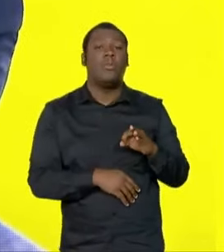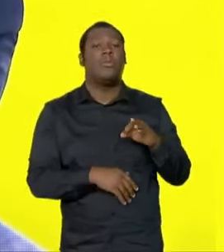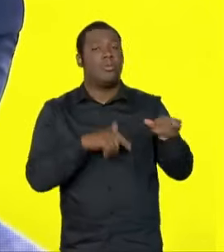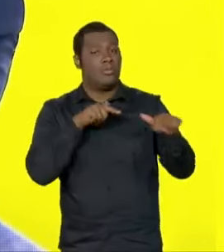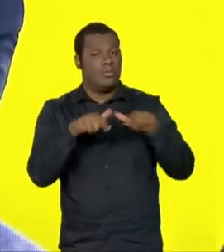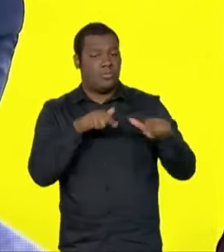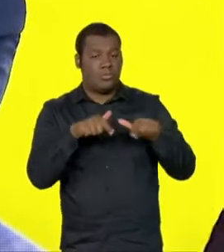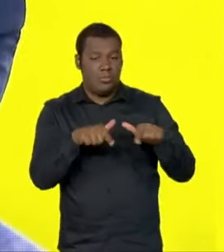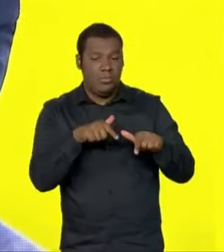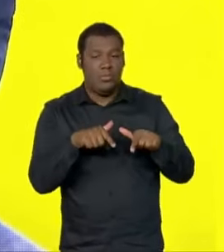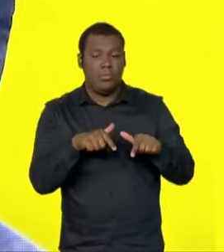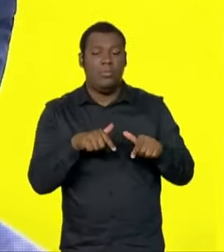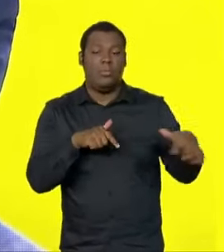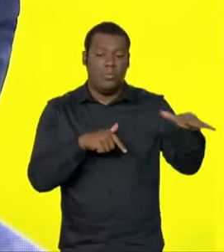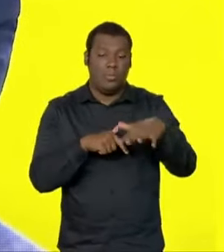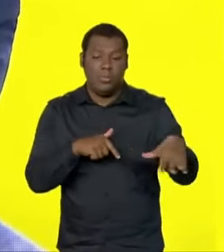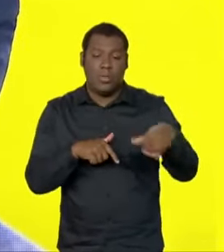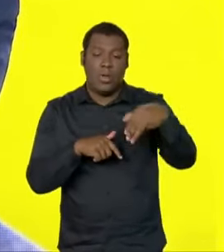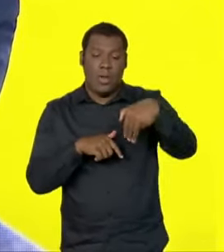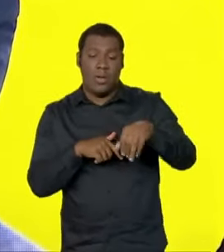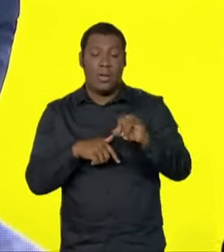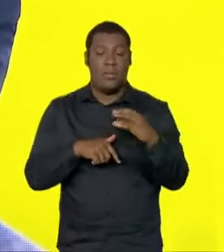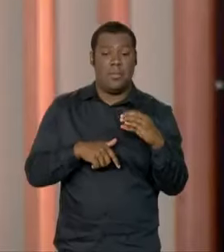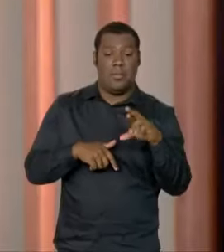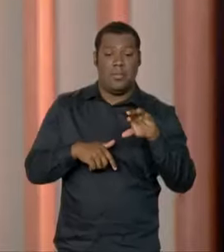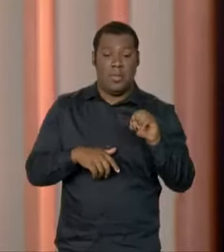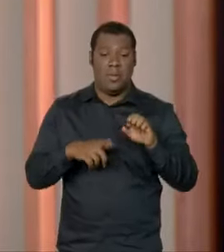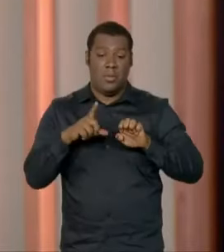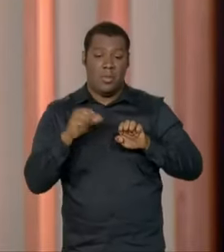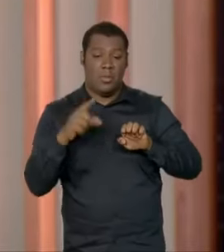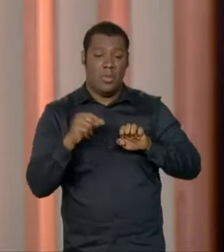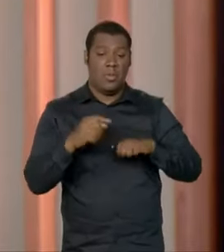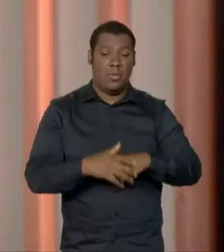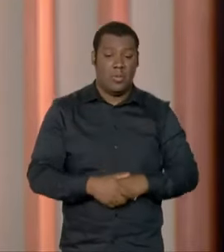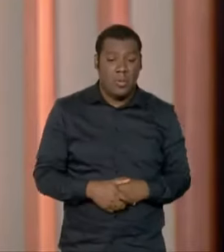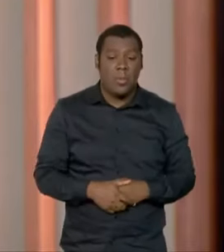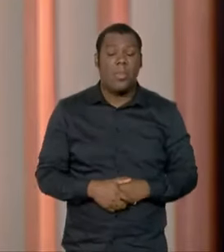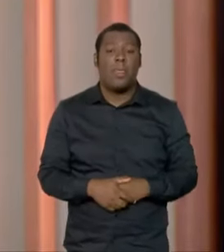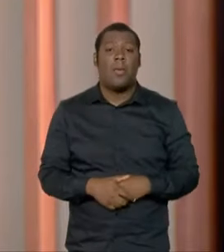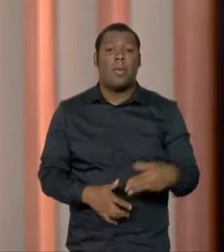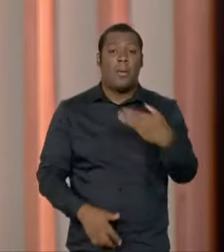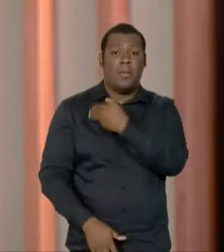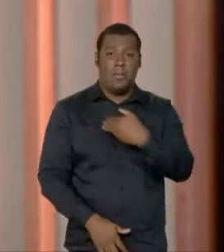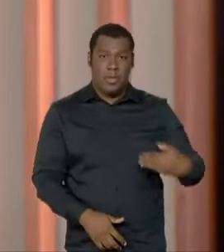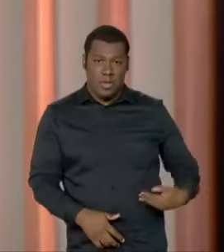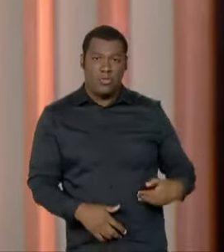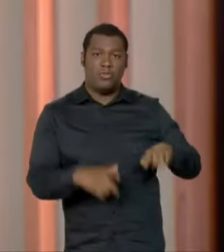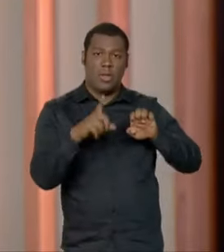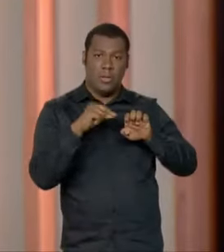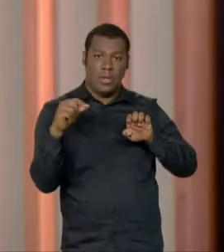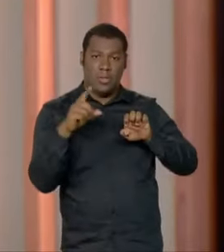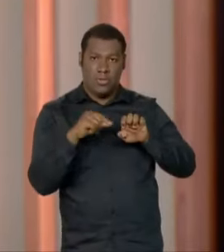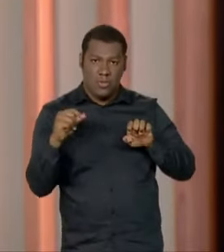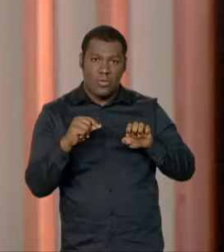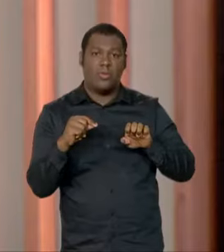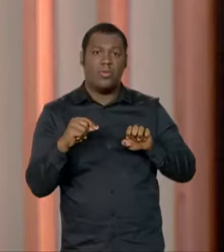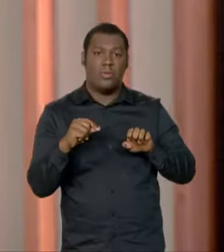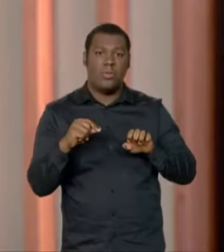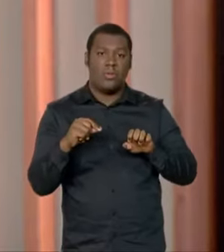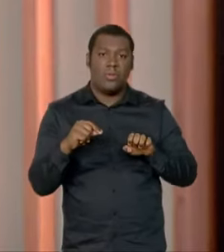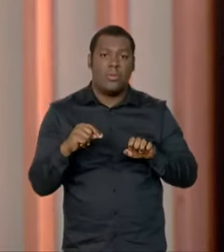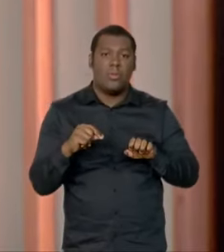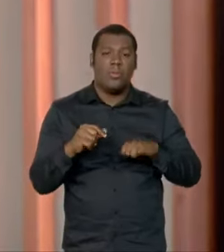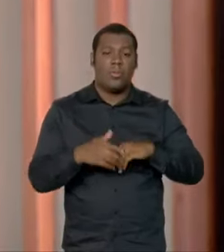desse setor dos micro e pequenos empreendedores. Já o ministro do Empreendedorismo, da Microempresa